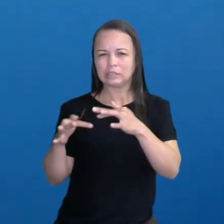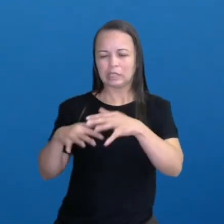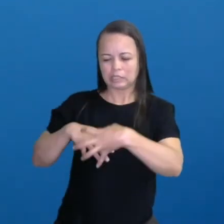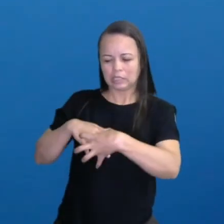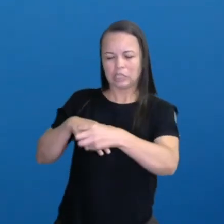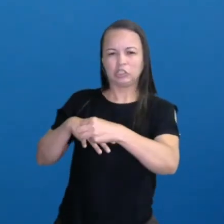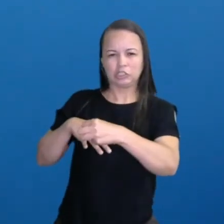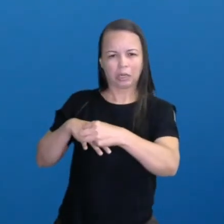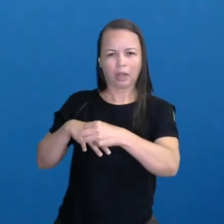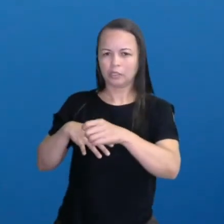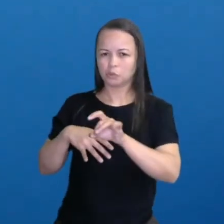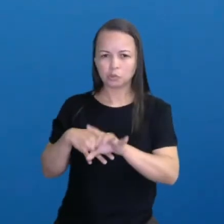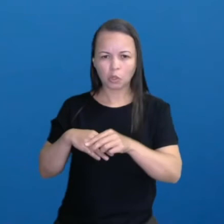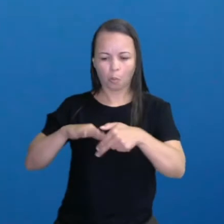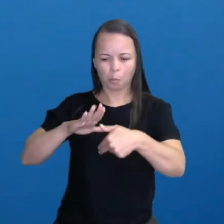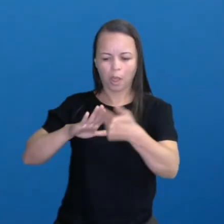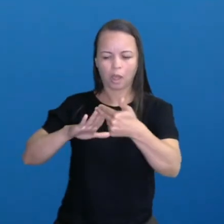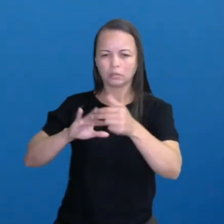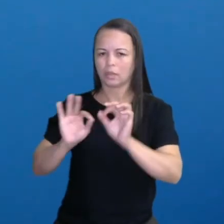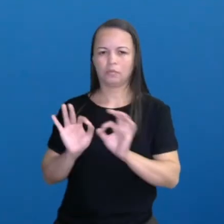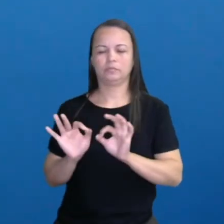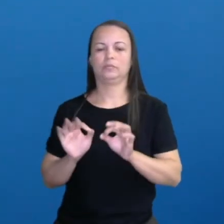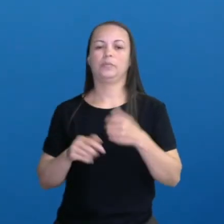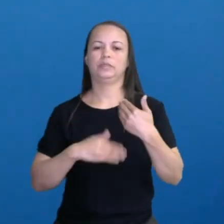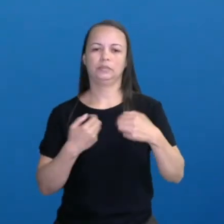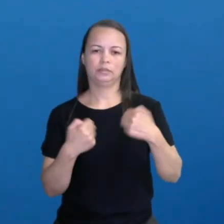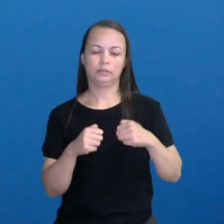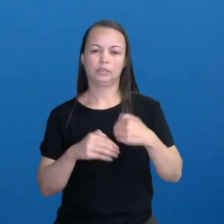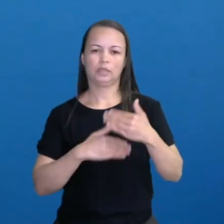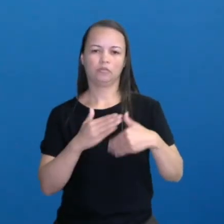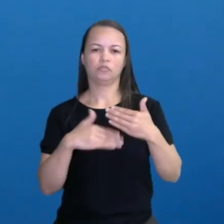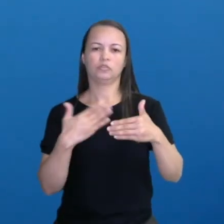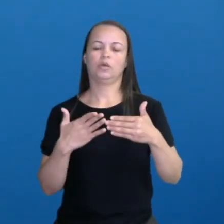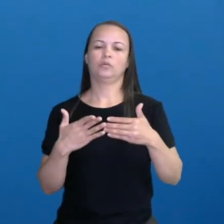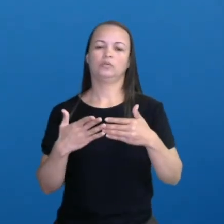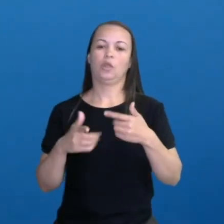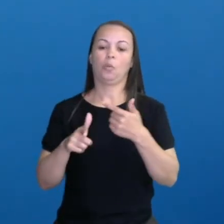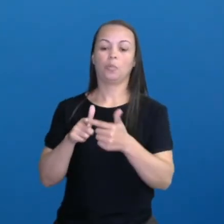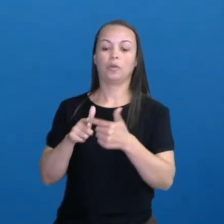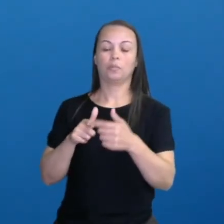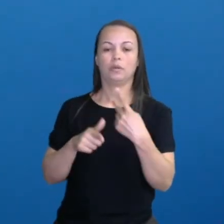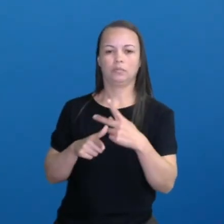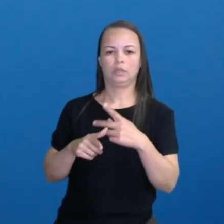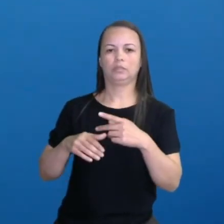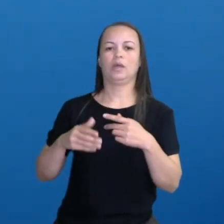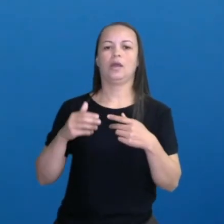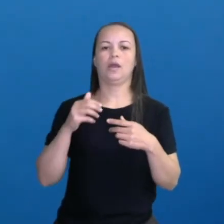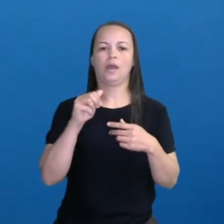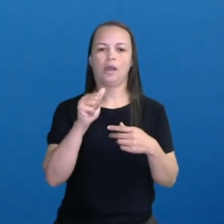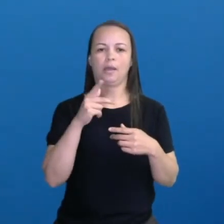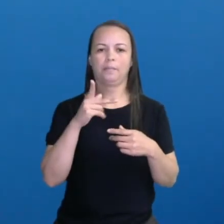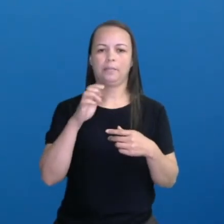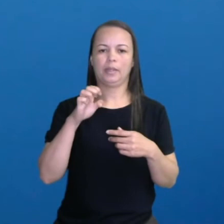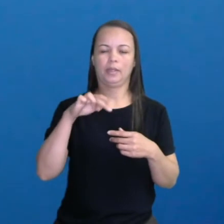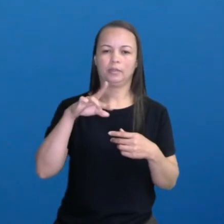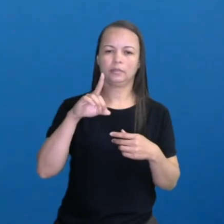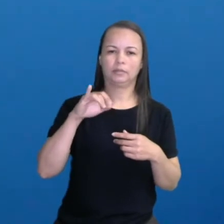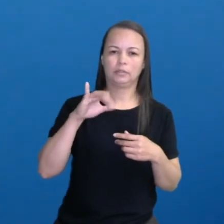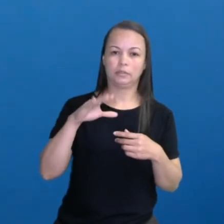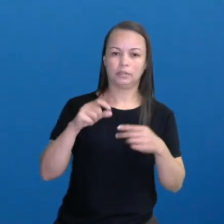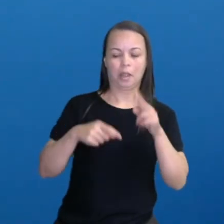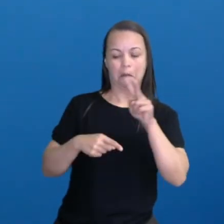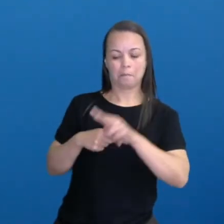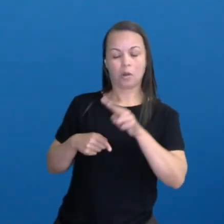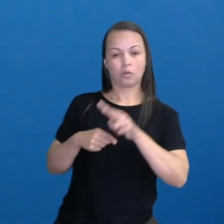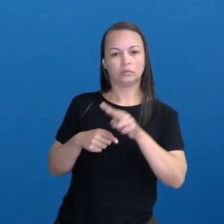extraído e pronto. Não, a função dele tem sim, não é ter o problema da apendicite. A função do apêndice é